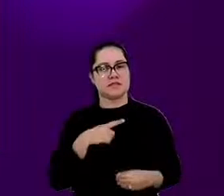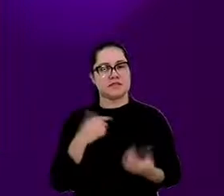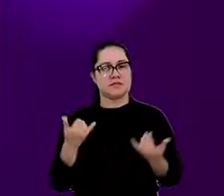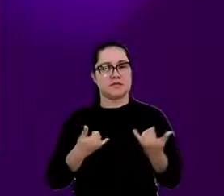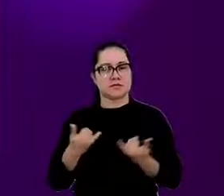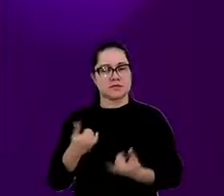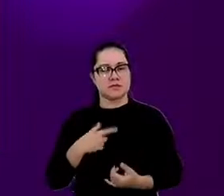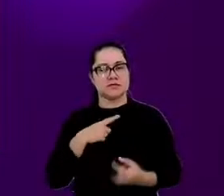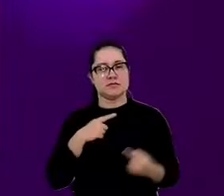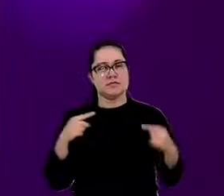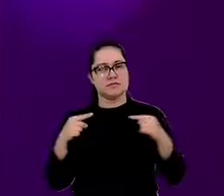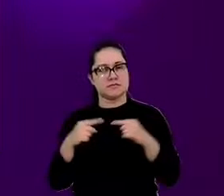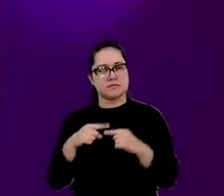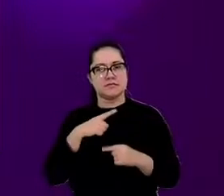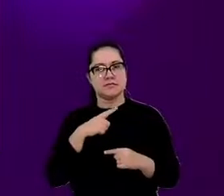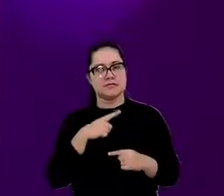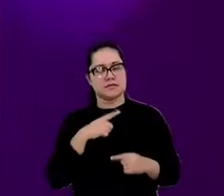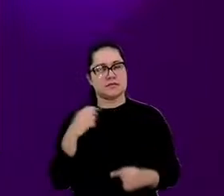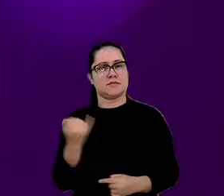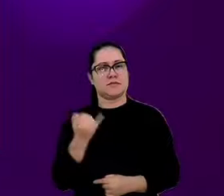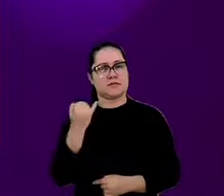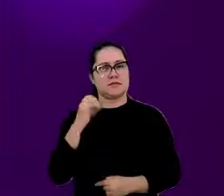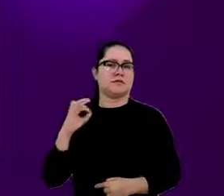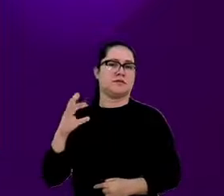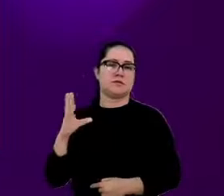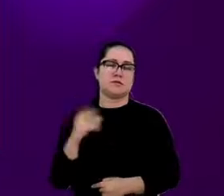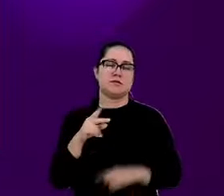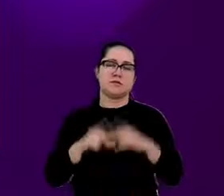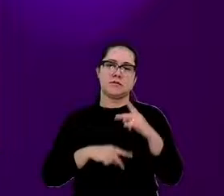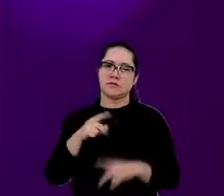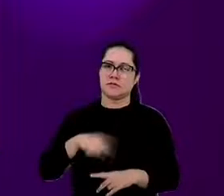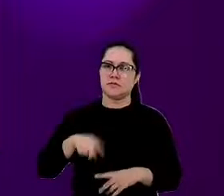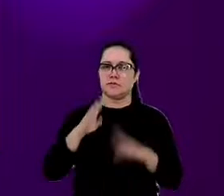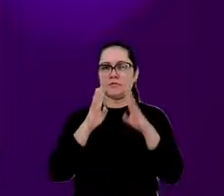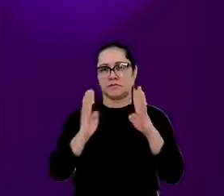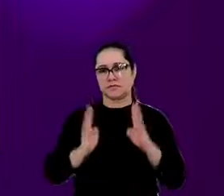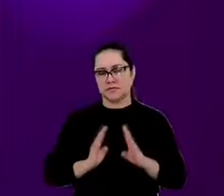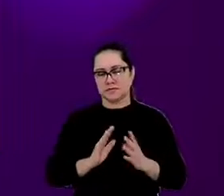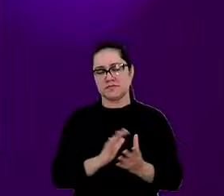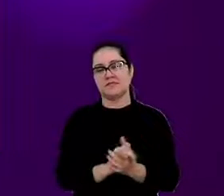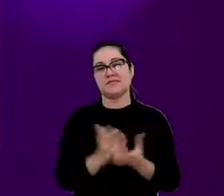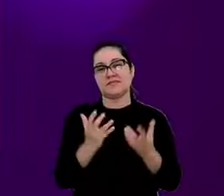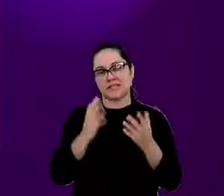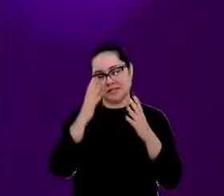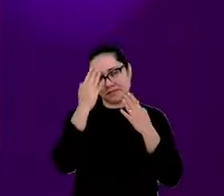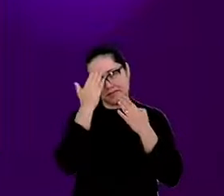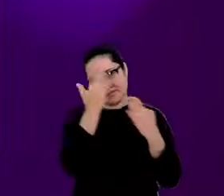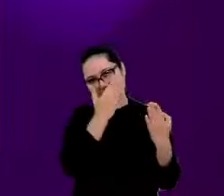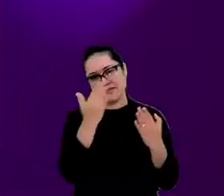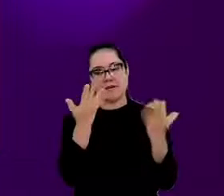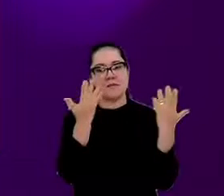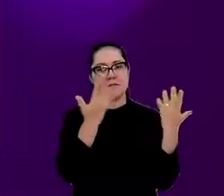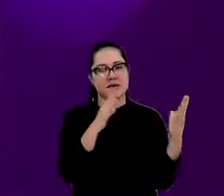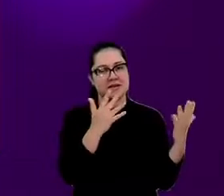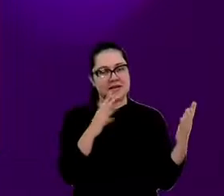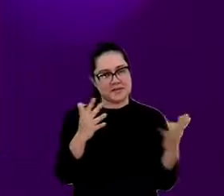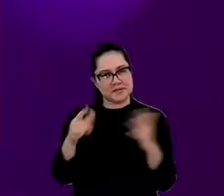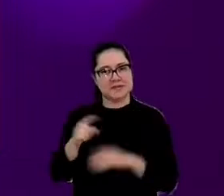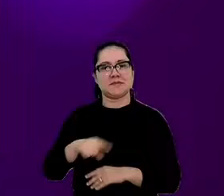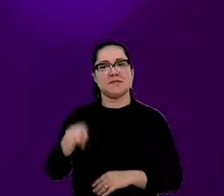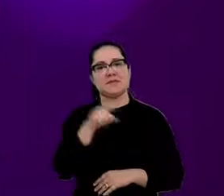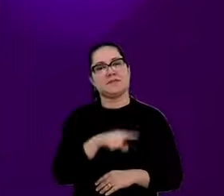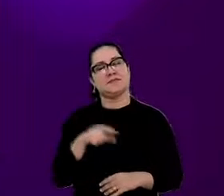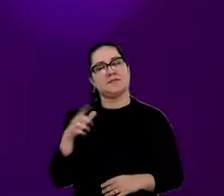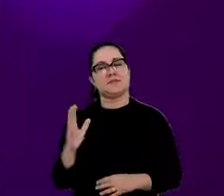acredito, bastante relevantes para todo o público aqui que está nos assistindo. Eu queria parabenizar os 3, agradecer pela riqueza